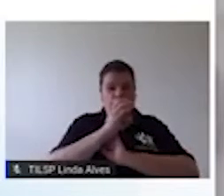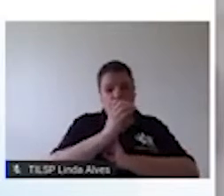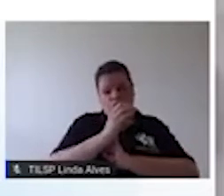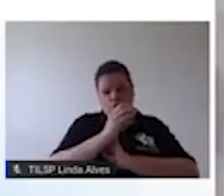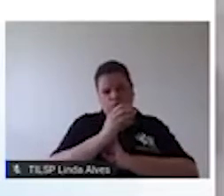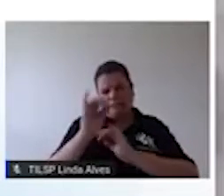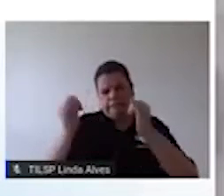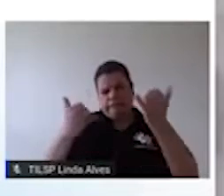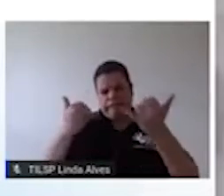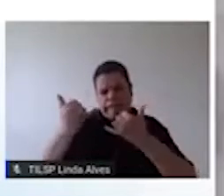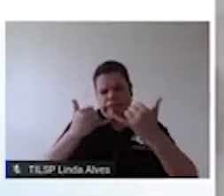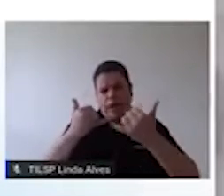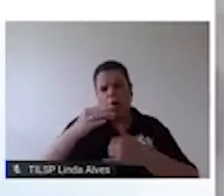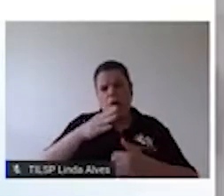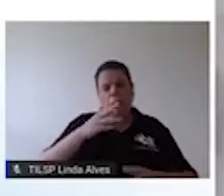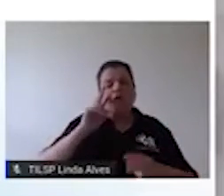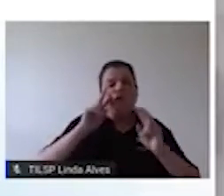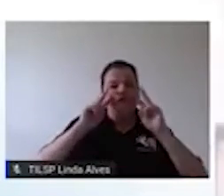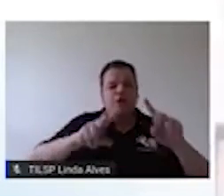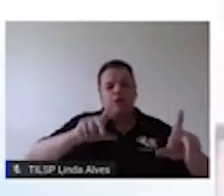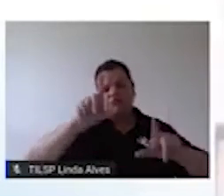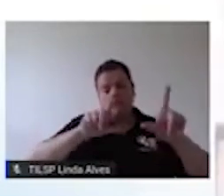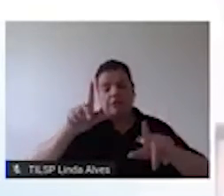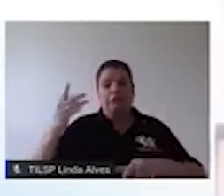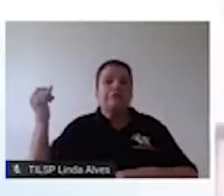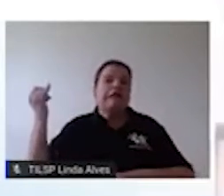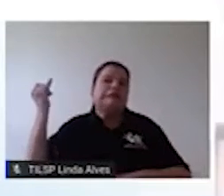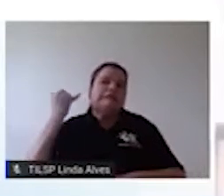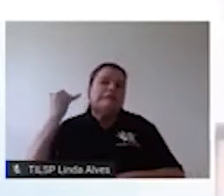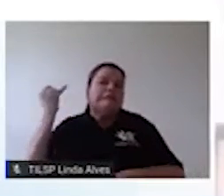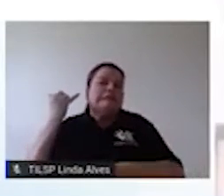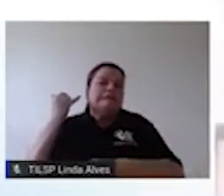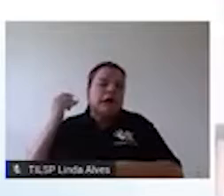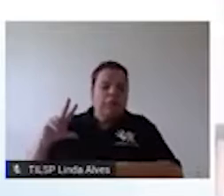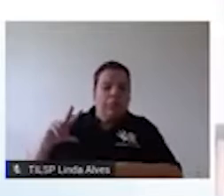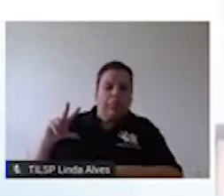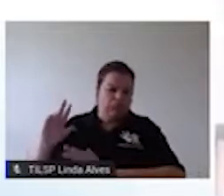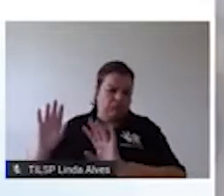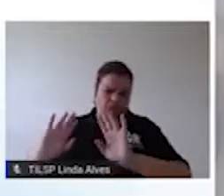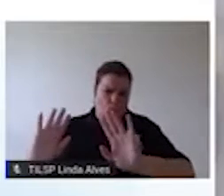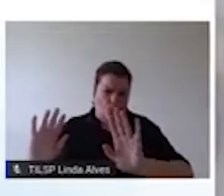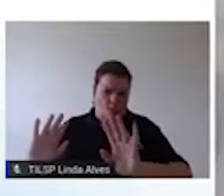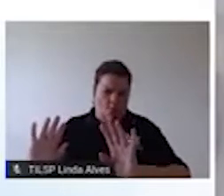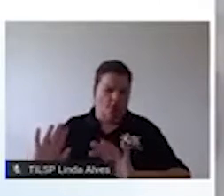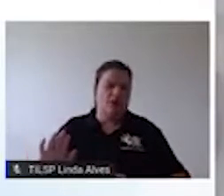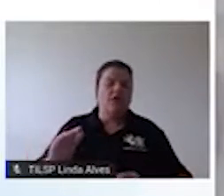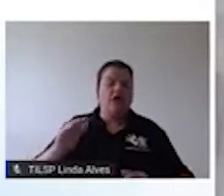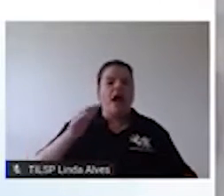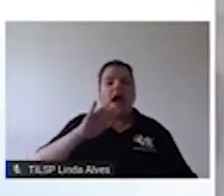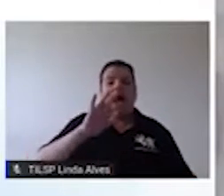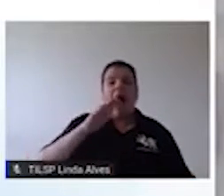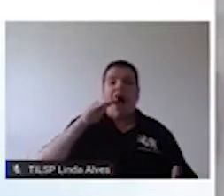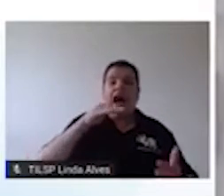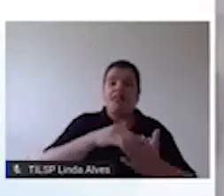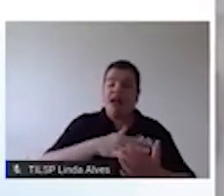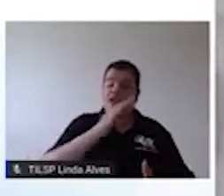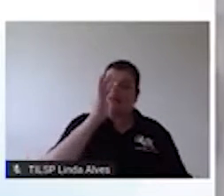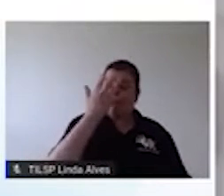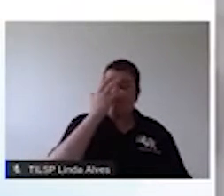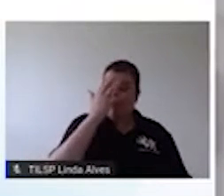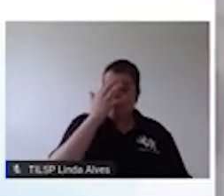não tenho nenhuma informação de dentro. Sim. Né? É que ela, até o final de fevereiro,